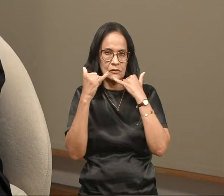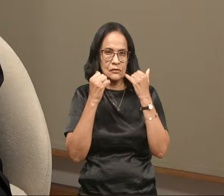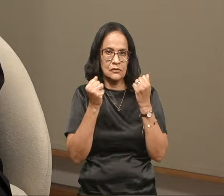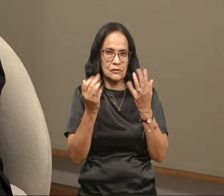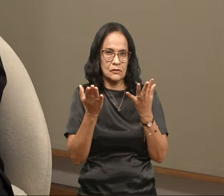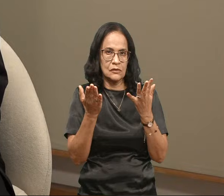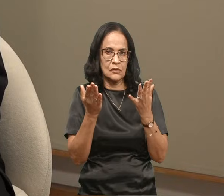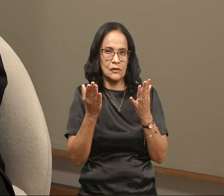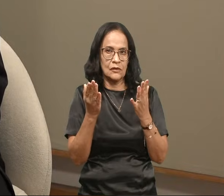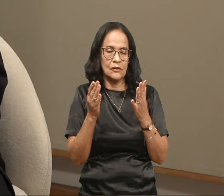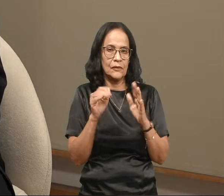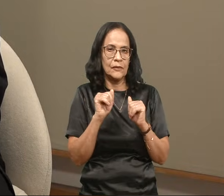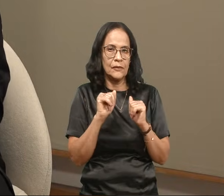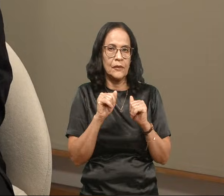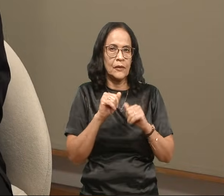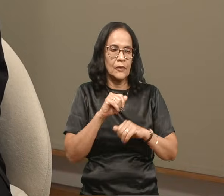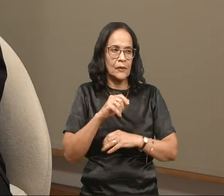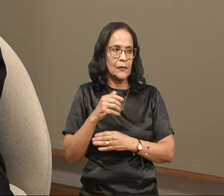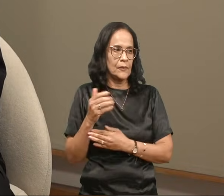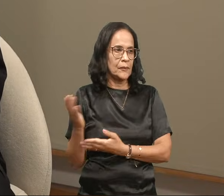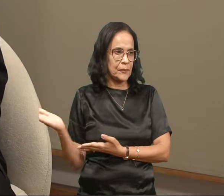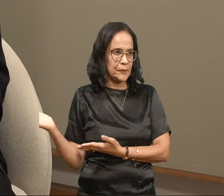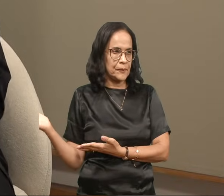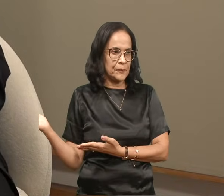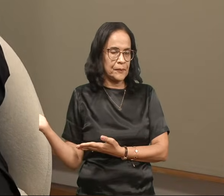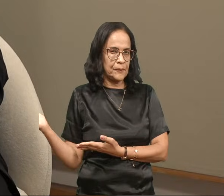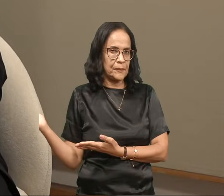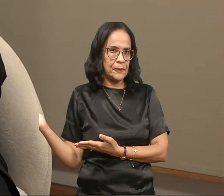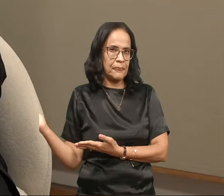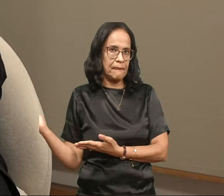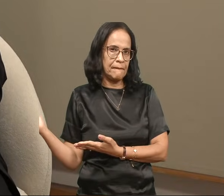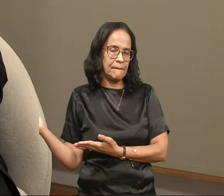está ali no nosso Bar Eventos, tá bom?